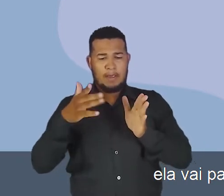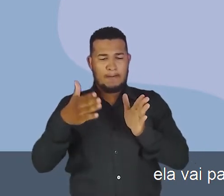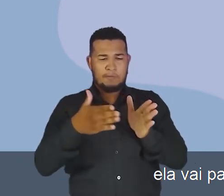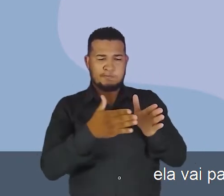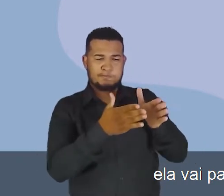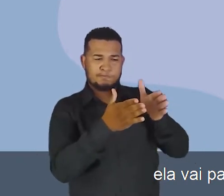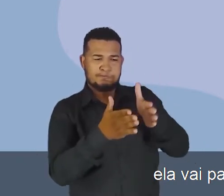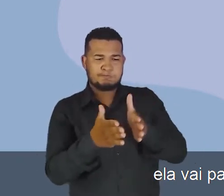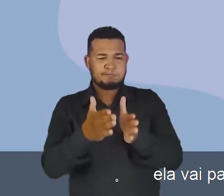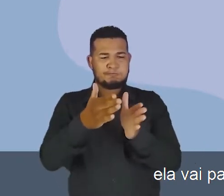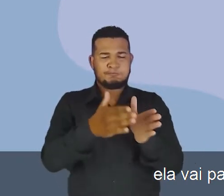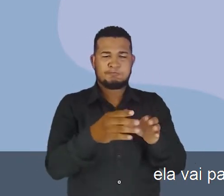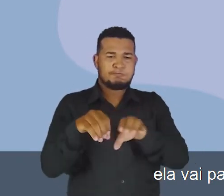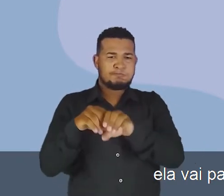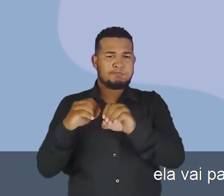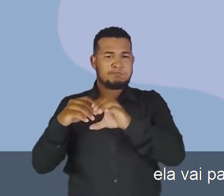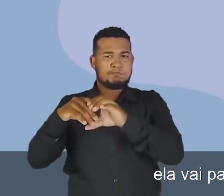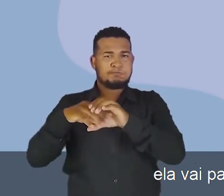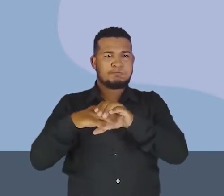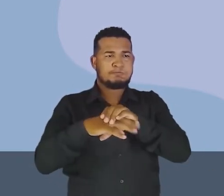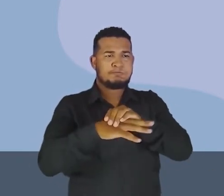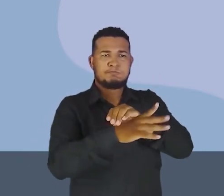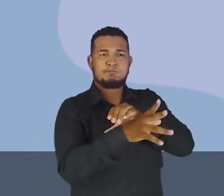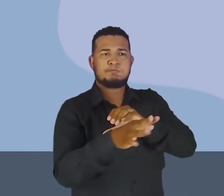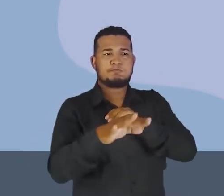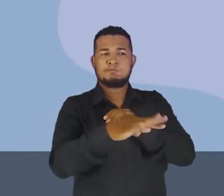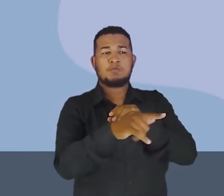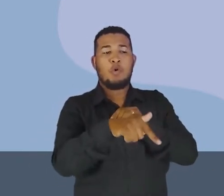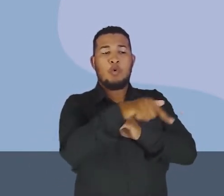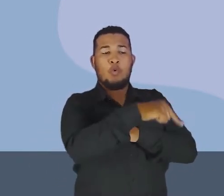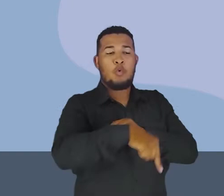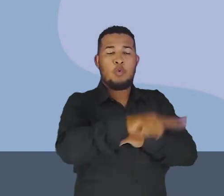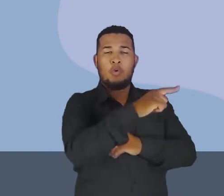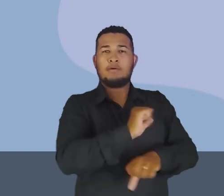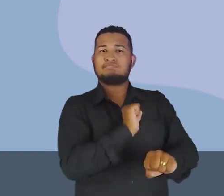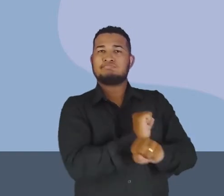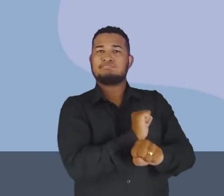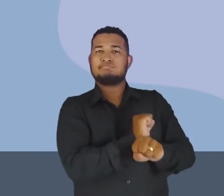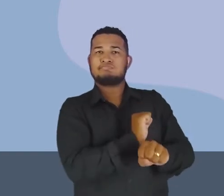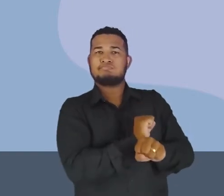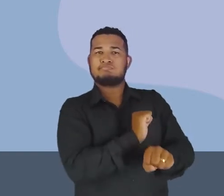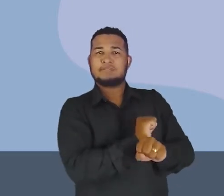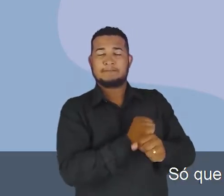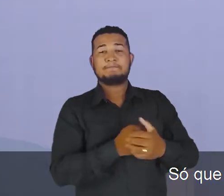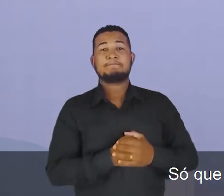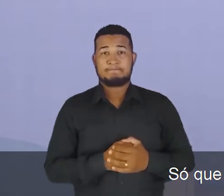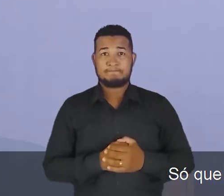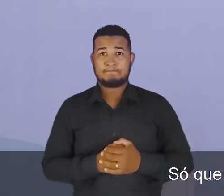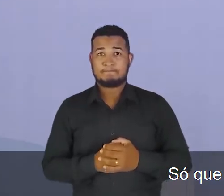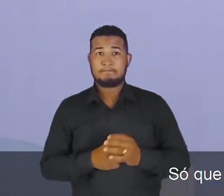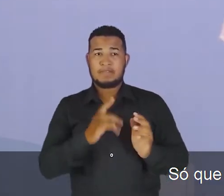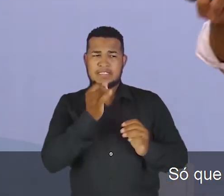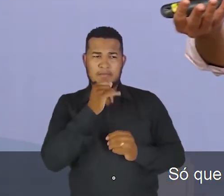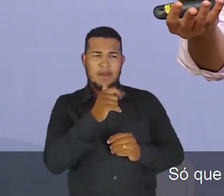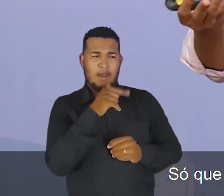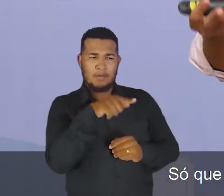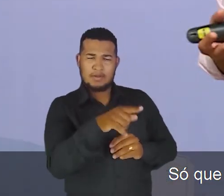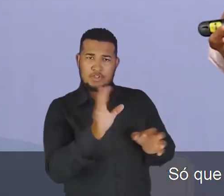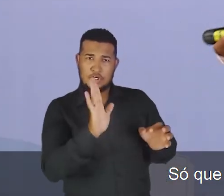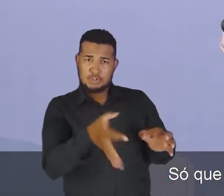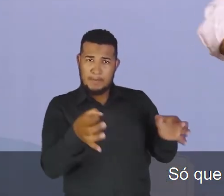carvão ativado certinho, certo? Depois ela vai para um reservatório. Volta para cá, só que essa água já está pronta para ser